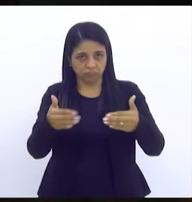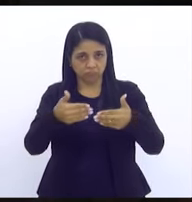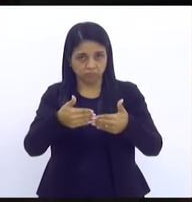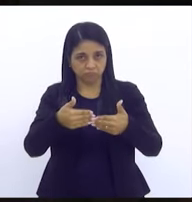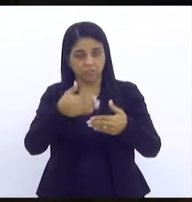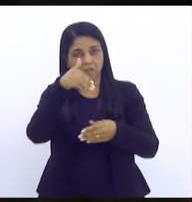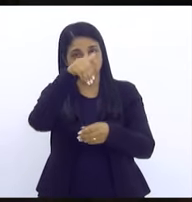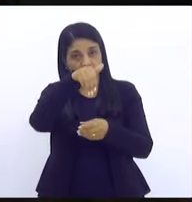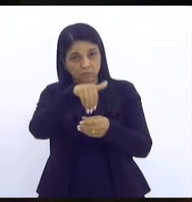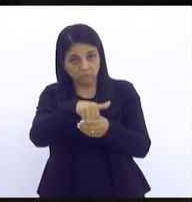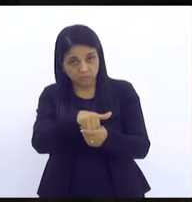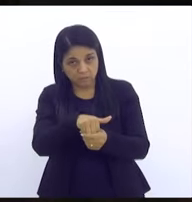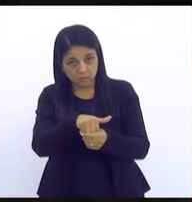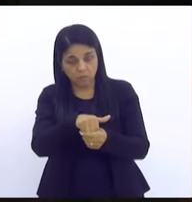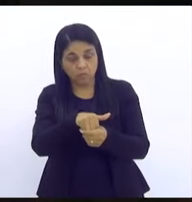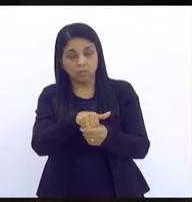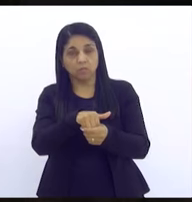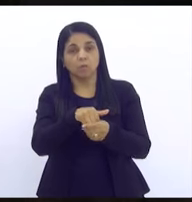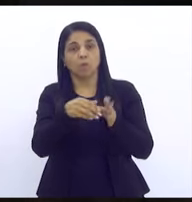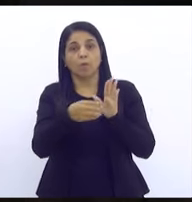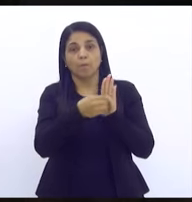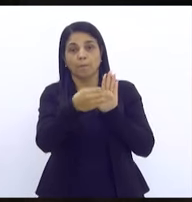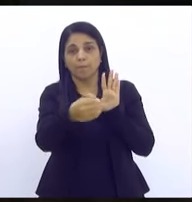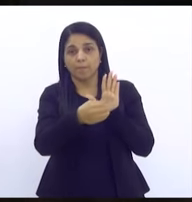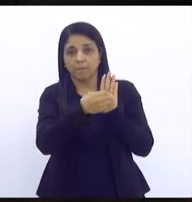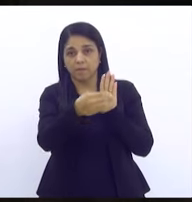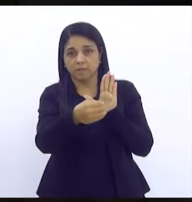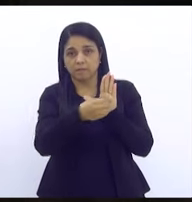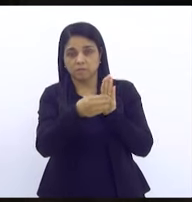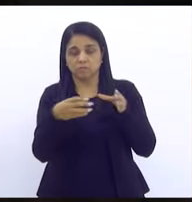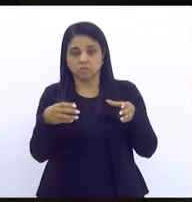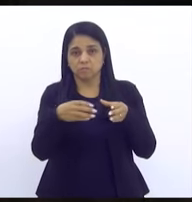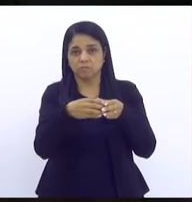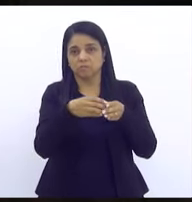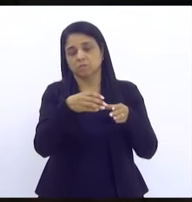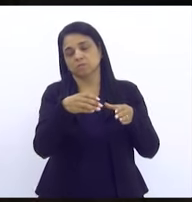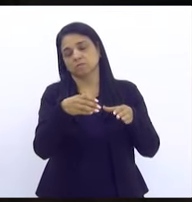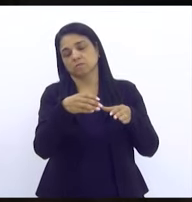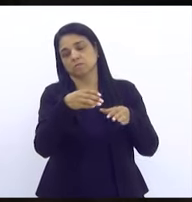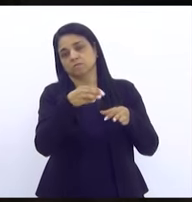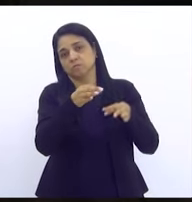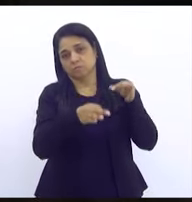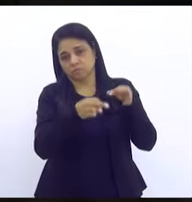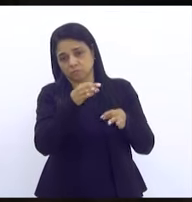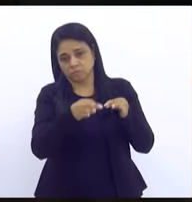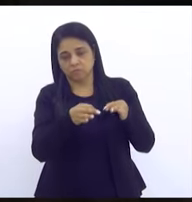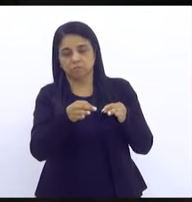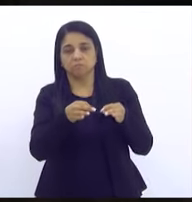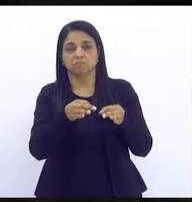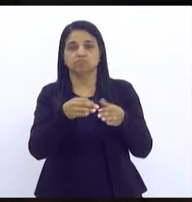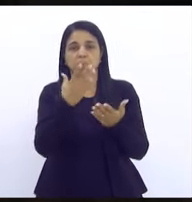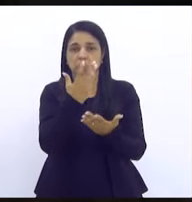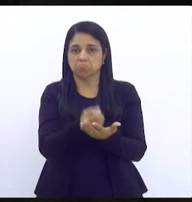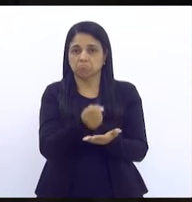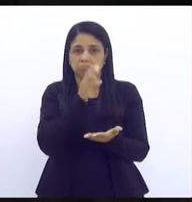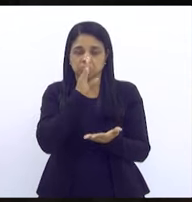em votação, o parecer da Comissão de Constituição e Justiça. Senhores que aprovam, permaneçam como estão, aprovado.